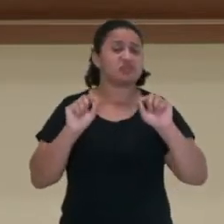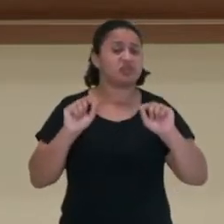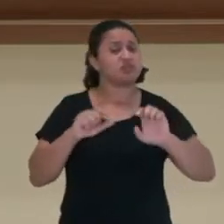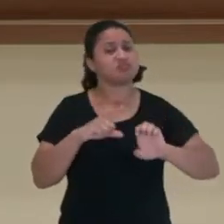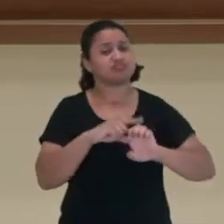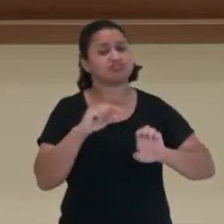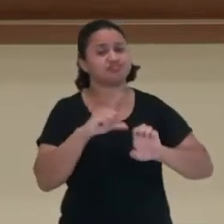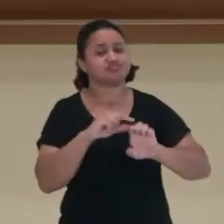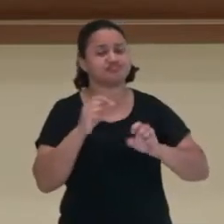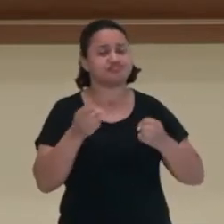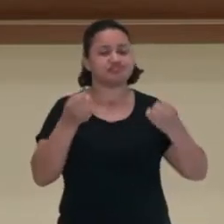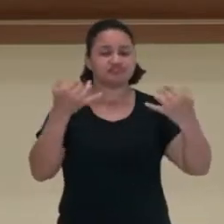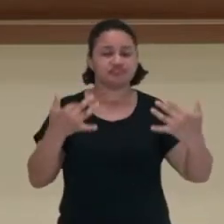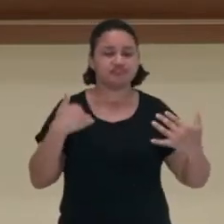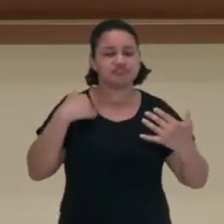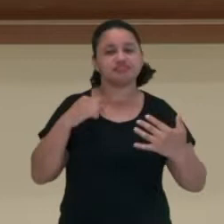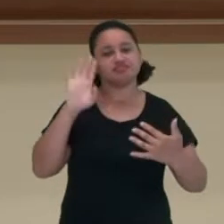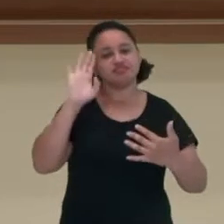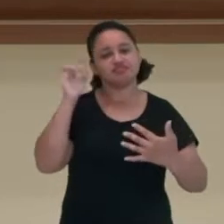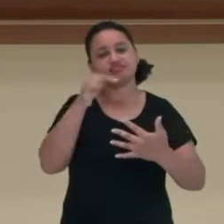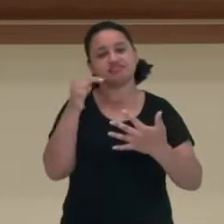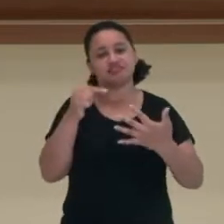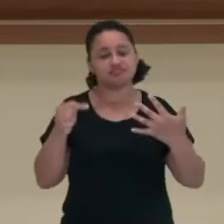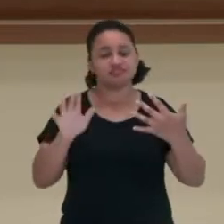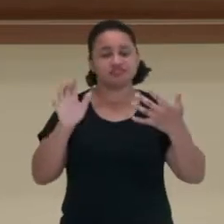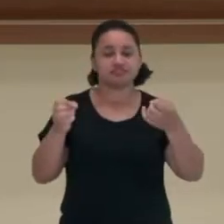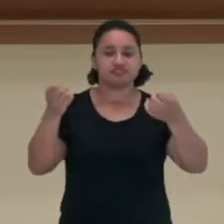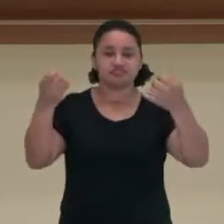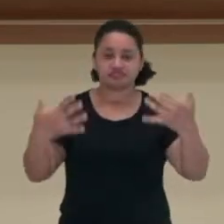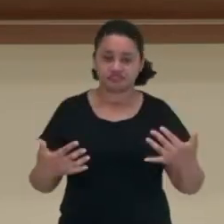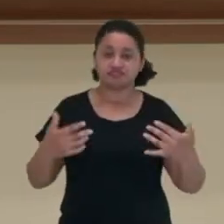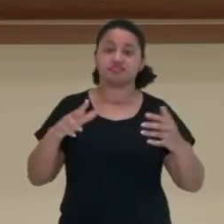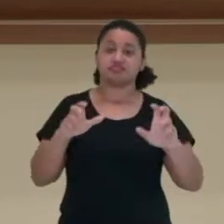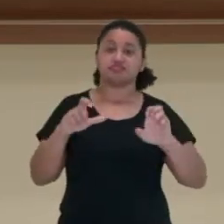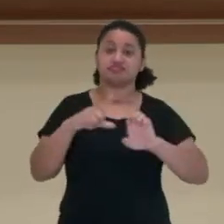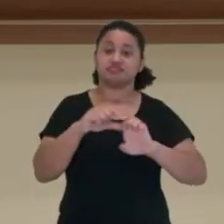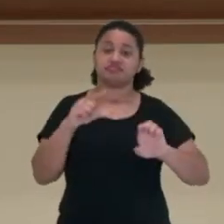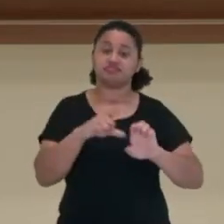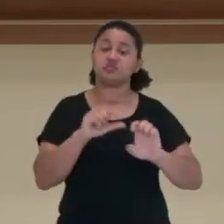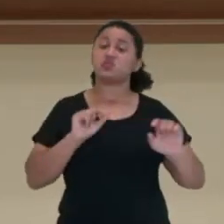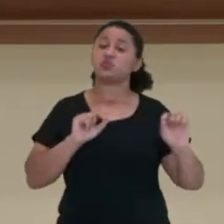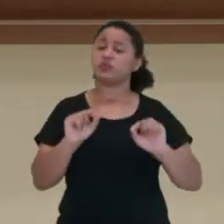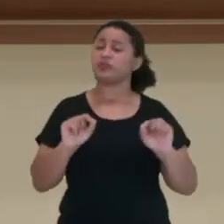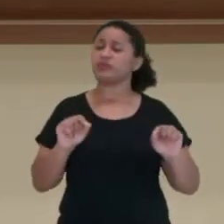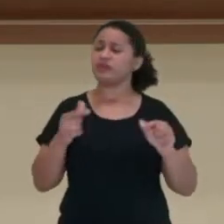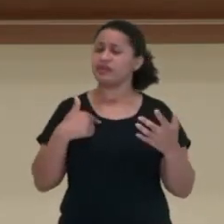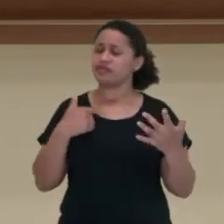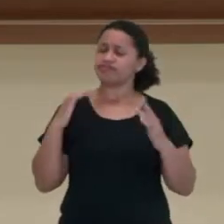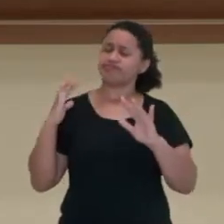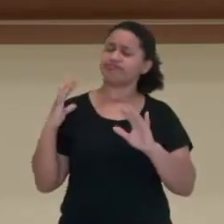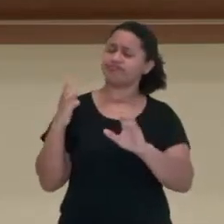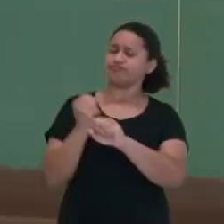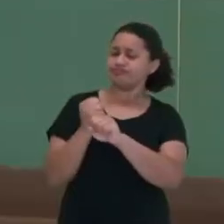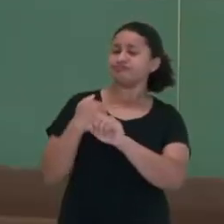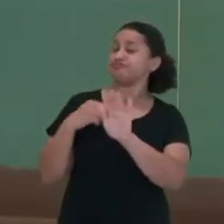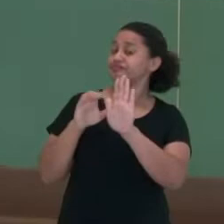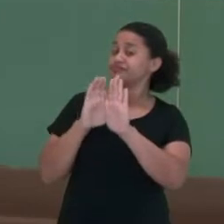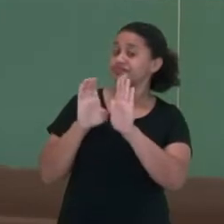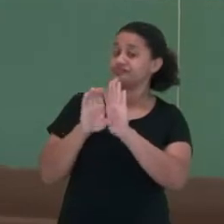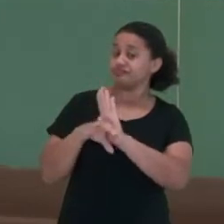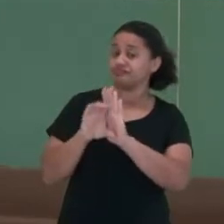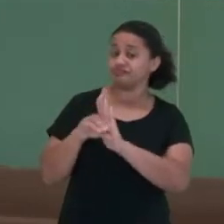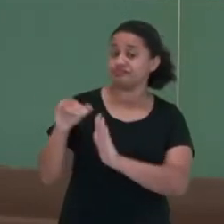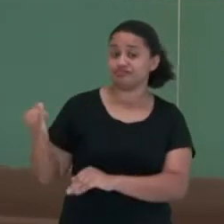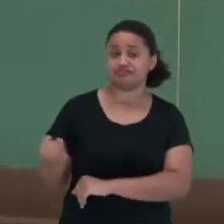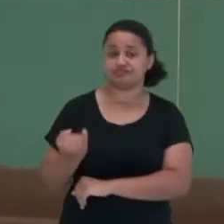empreendedorismo. Vamos falar dos principais fatores que a gente conversou sobre empreendedorismo para reforçar, retomar esses conceitos. Então,